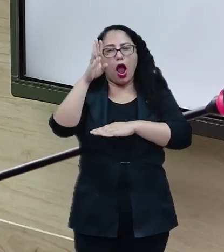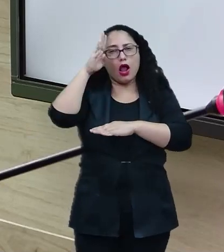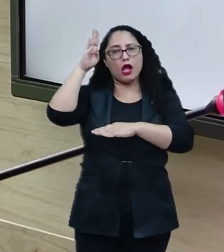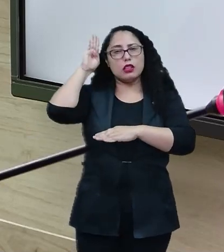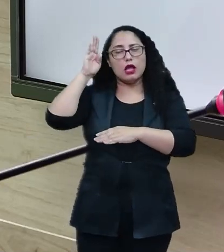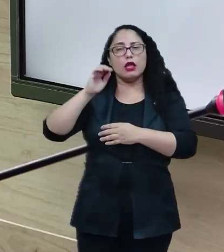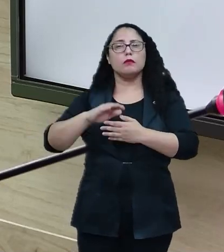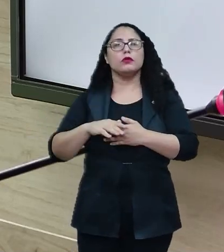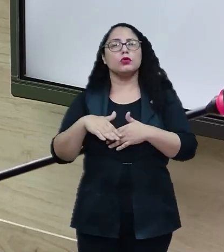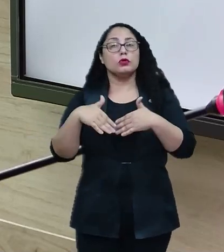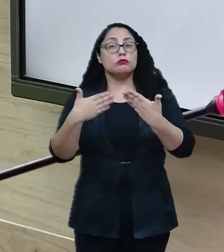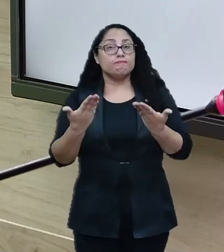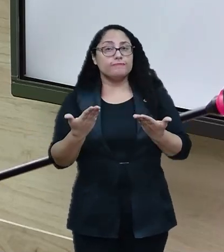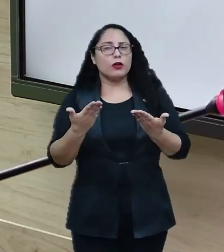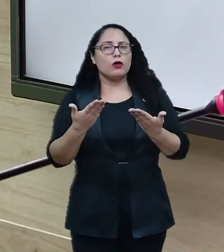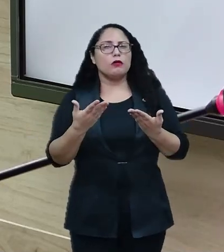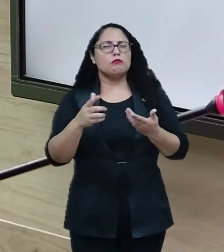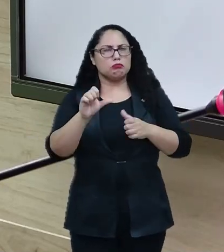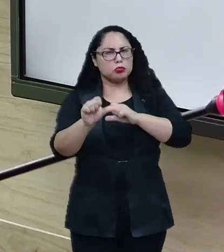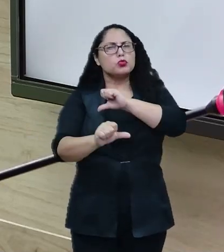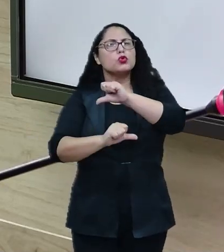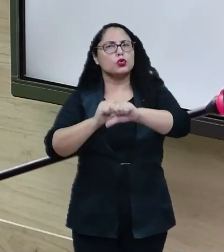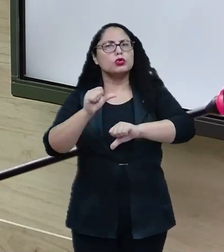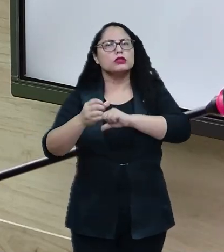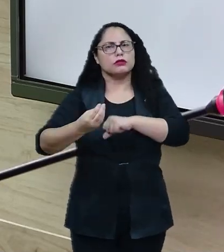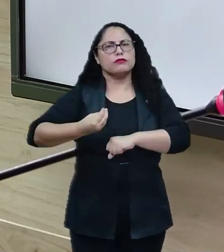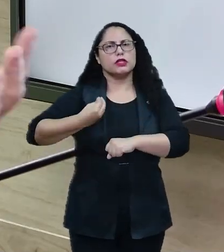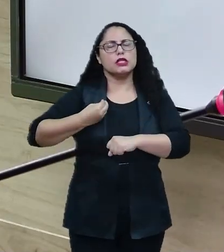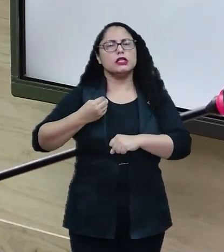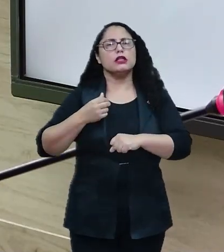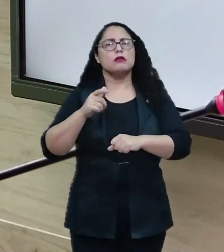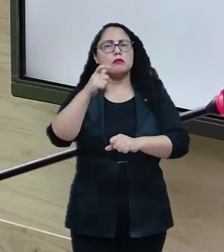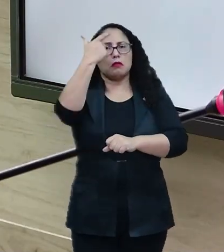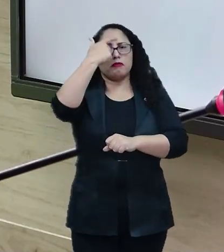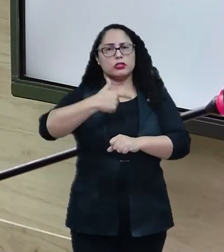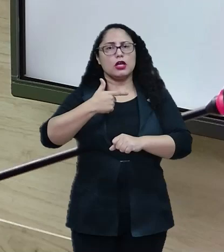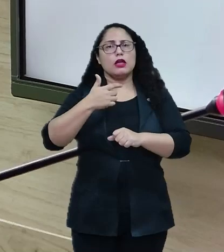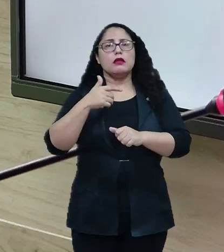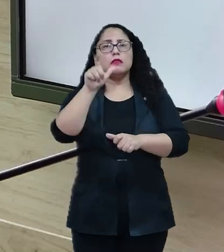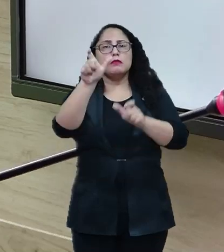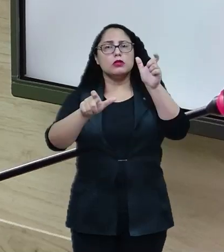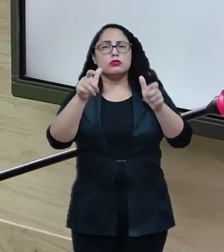Então, isso traz mudanças de vida para você e para aqueles que estão próximos.